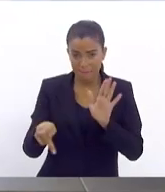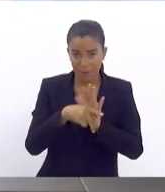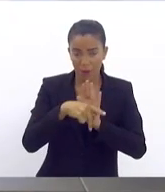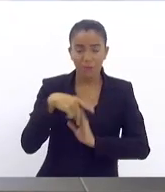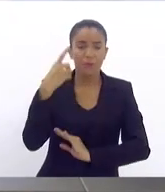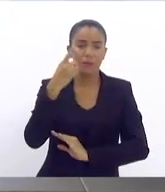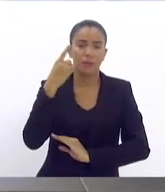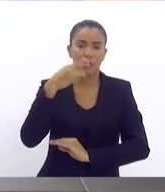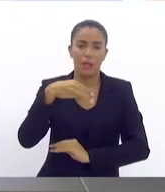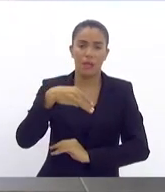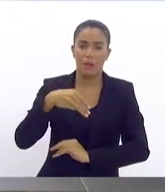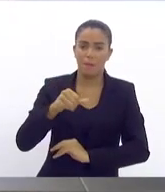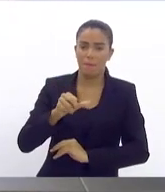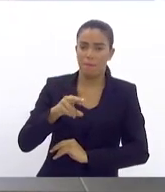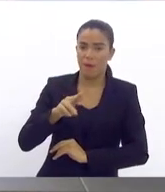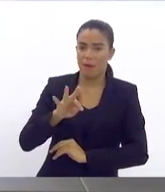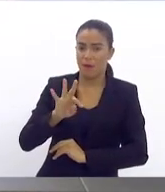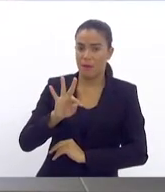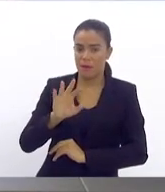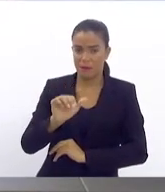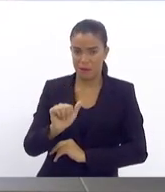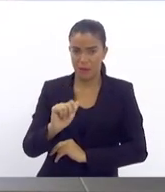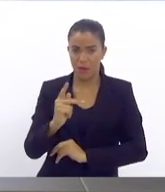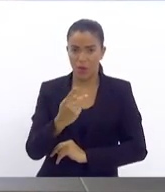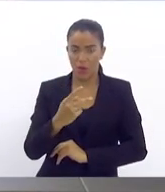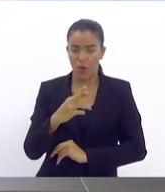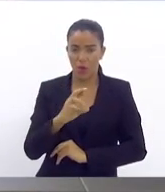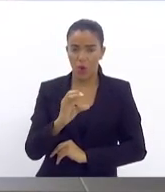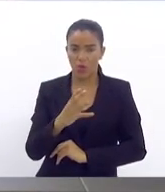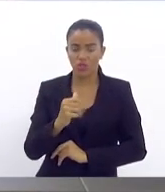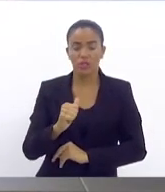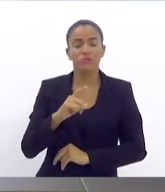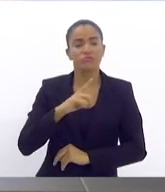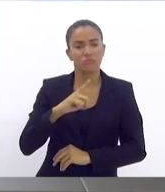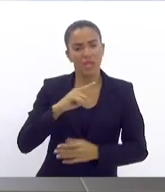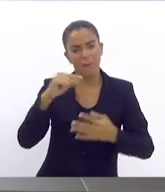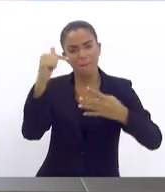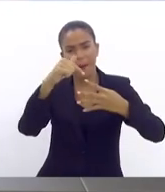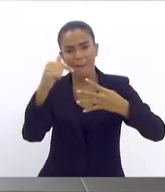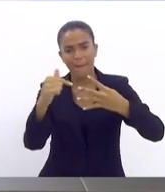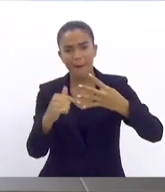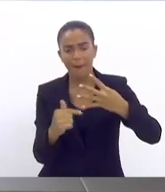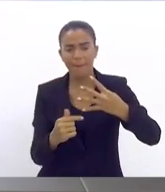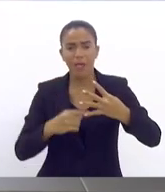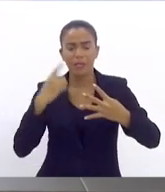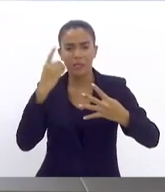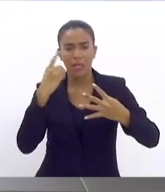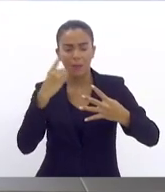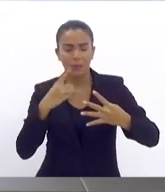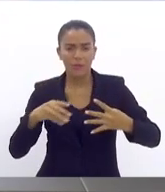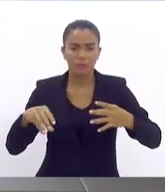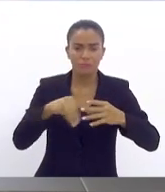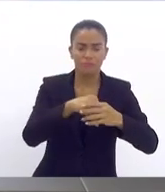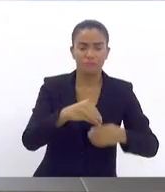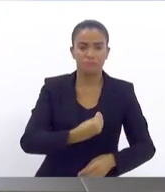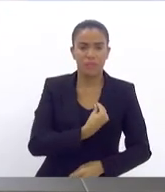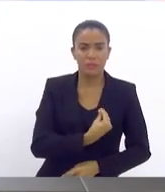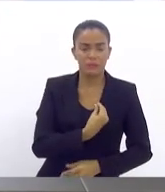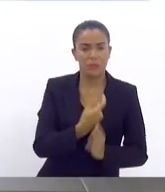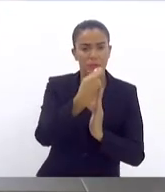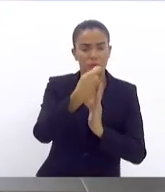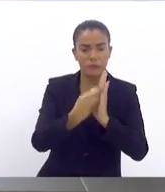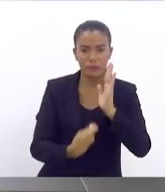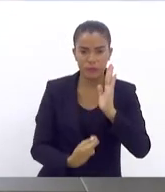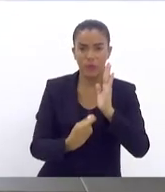Rocha, e uma lei de autoria dos deputados Tiau Ju, Valdec Carneiro, Enfermeira Rejane, Jário Oliveira, Marta Rocha, Jair Bittencourt, Célia